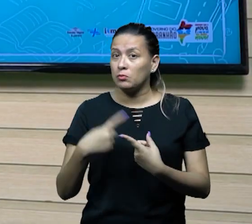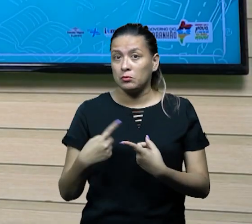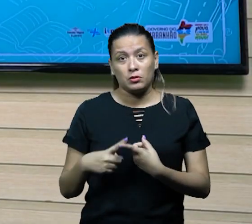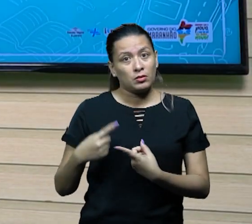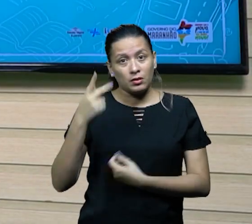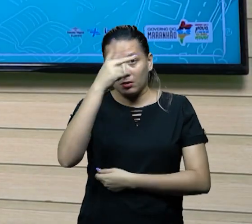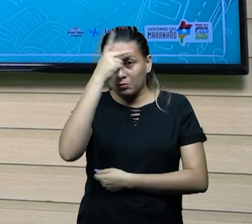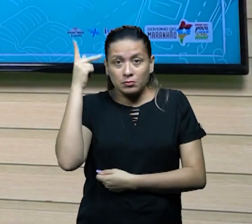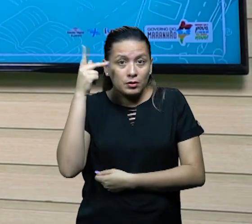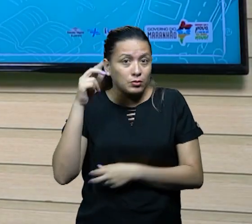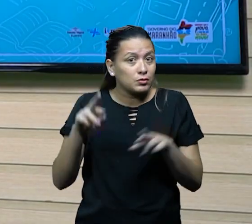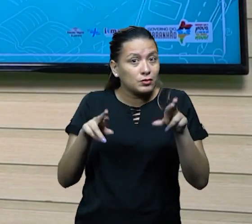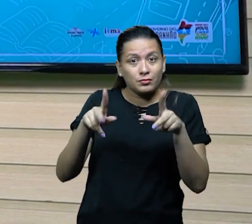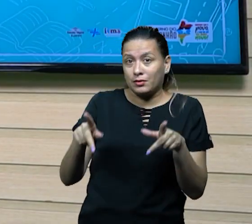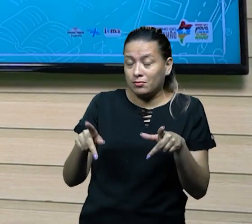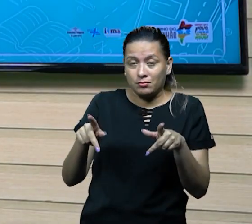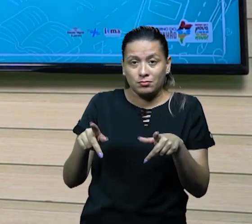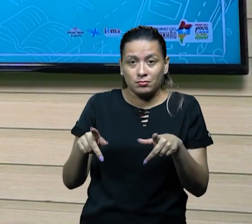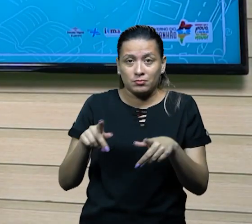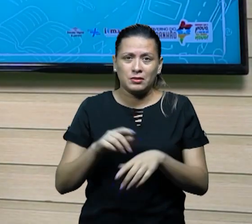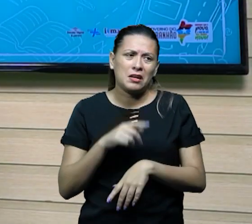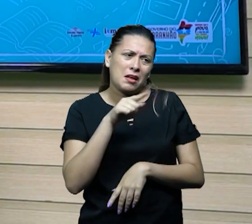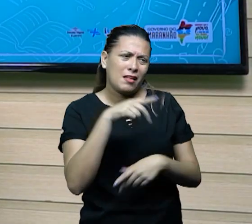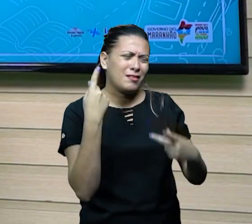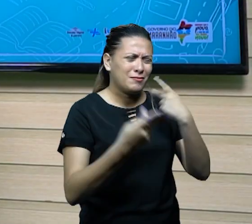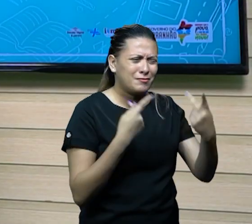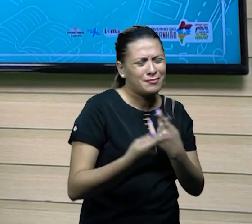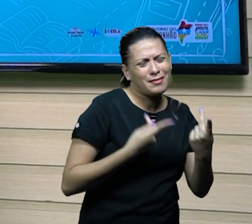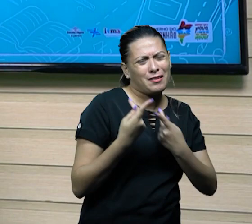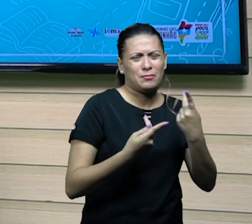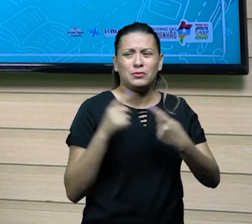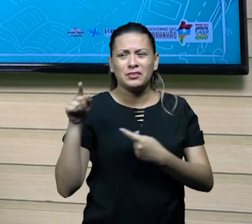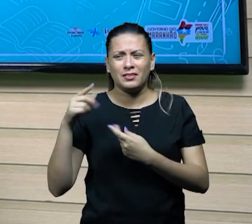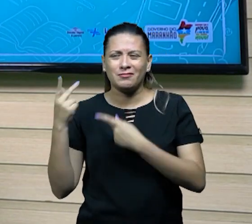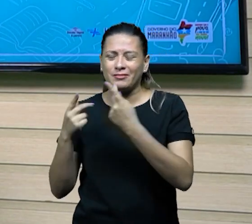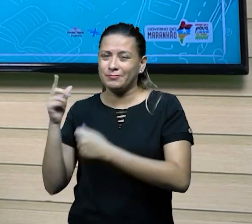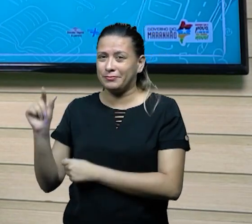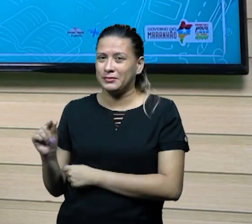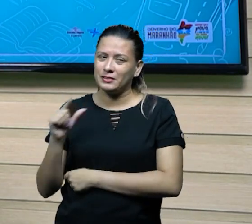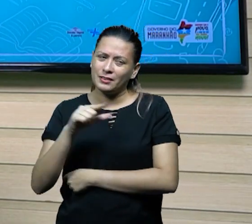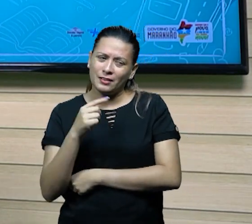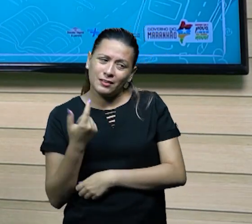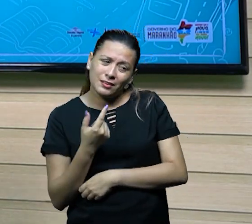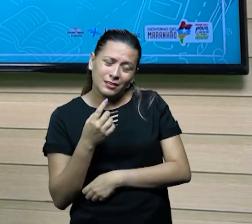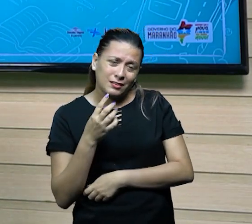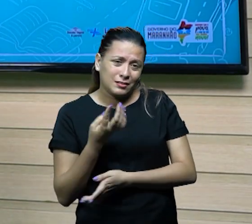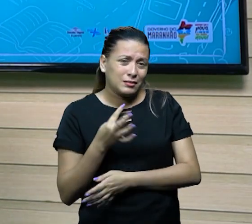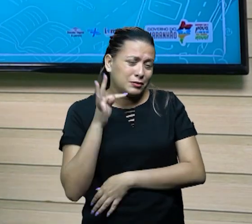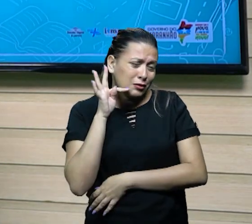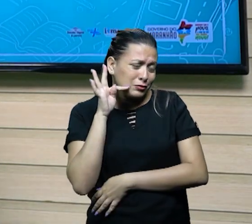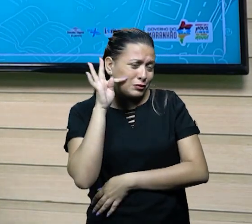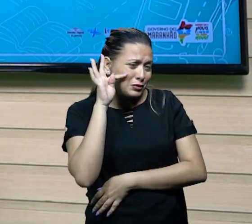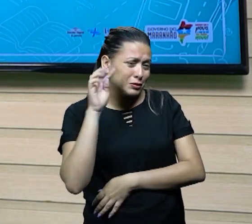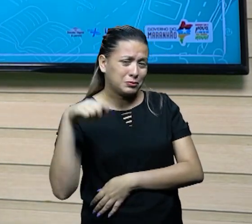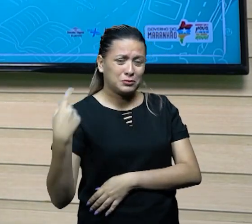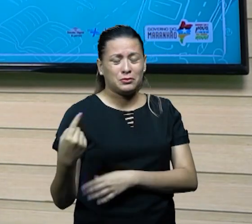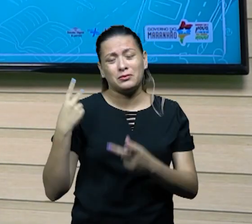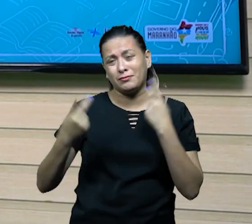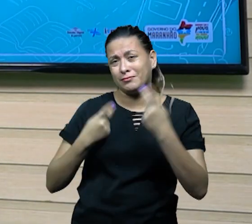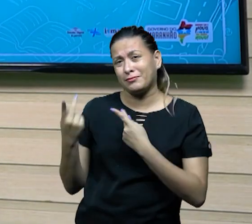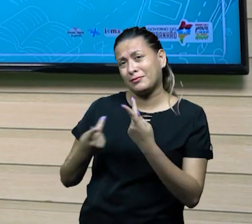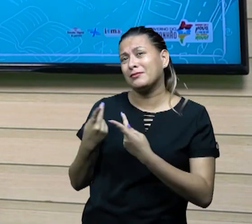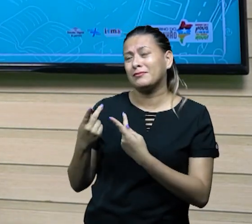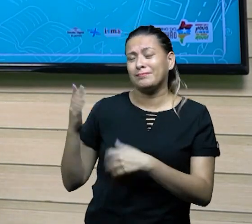são complexas, as pessoas são diferentes. Um fala muito, um já fala pouco, outro é mais acanhado, outro já fala em